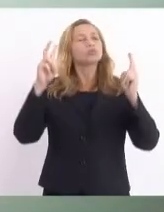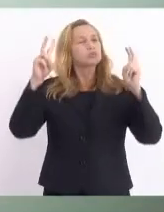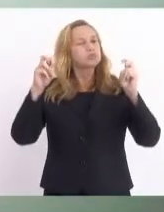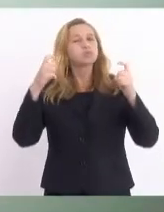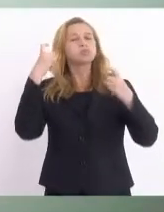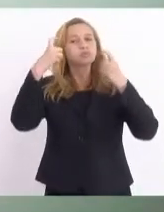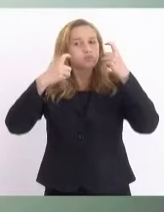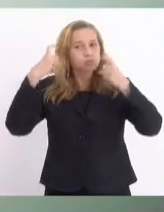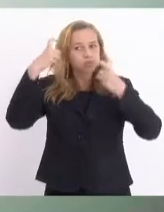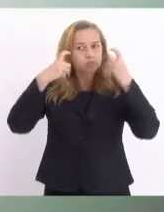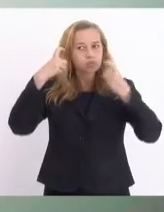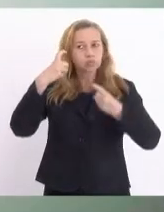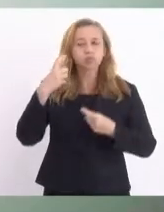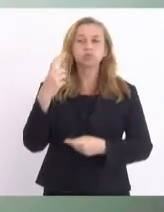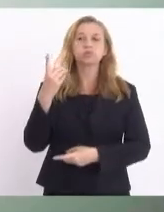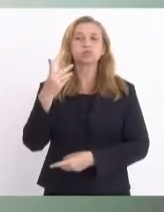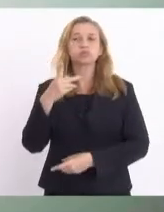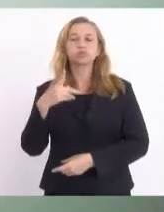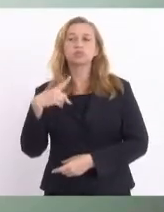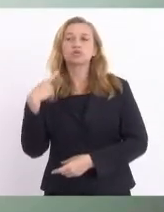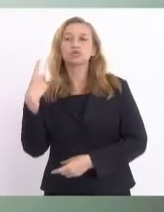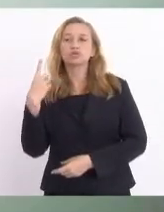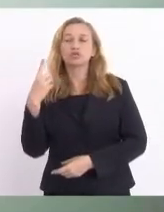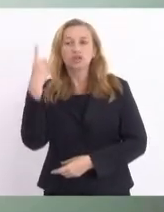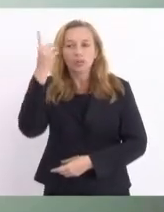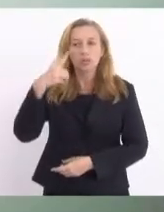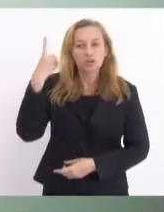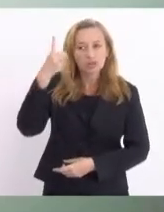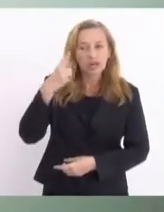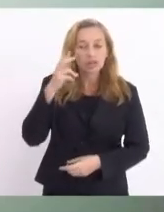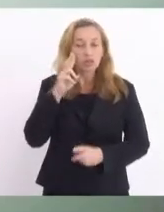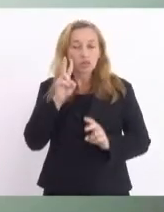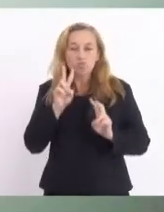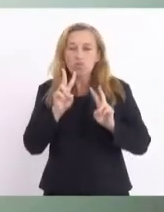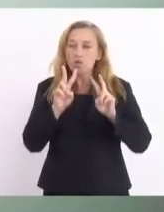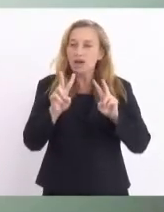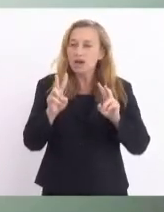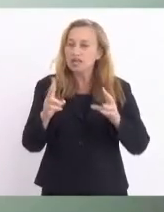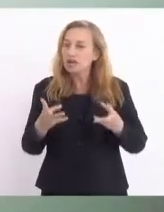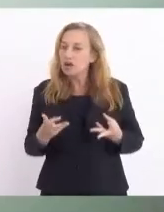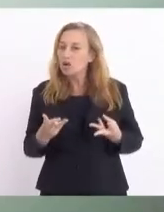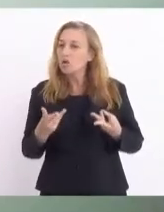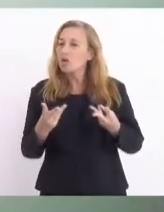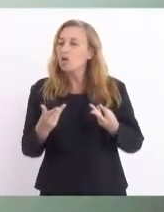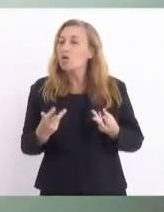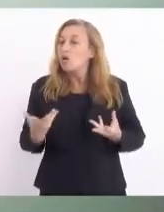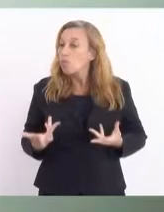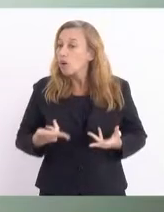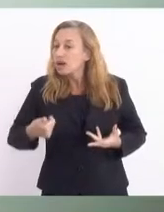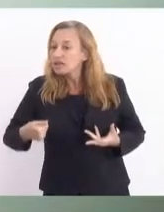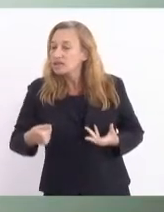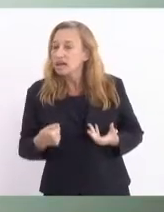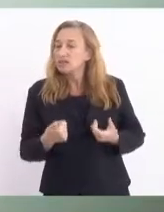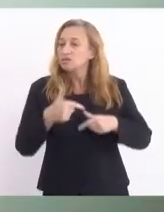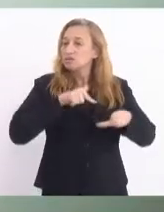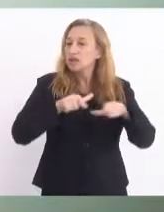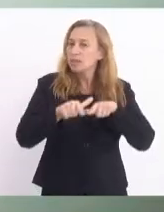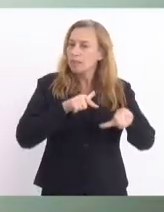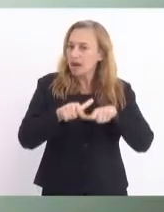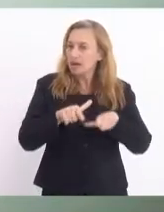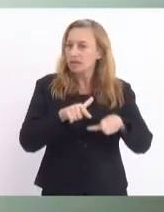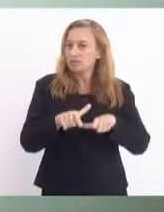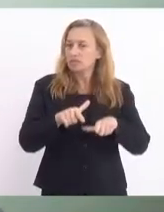preocupa os parlamentares, que estão sempre, têm um olhar sempre a qualidade dos serviços prestados, né,